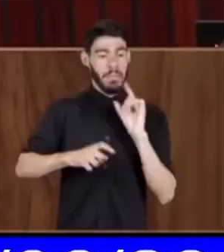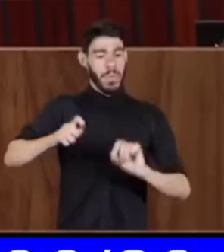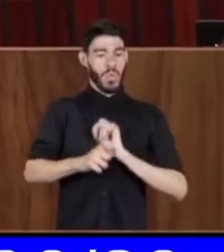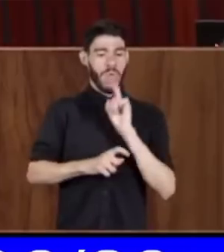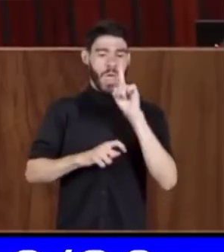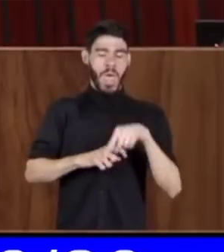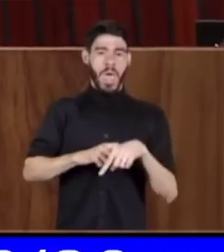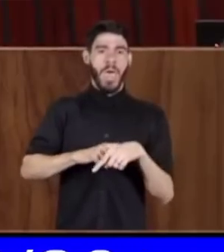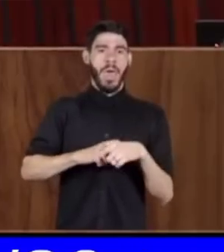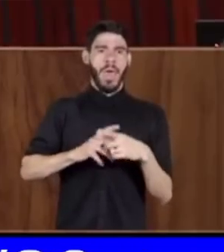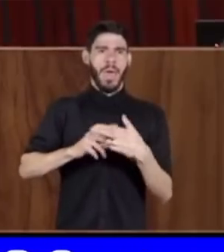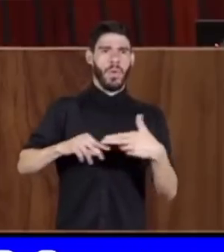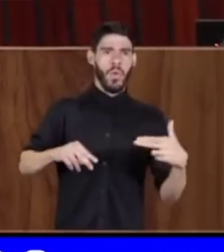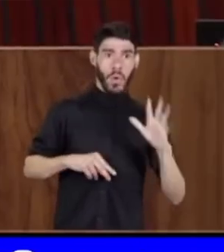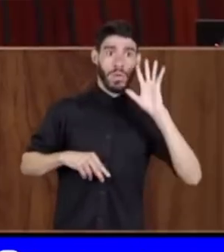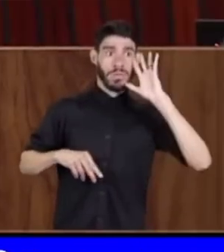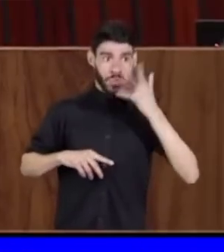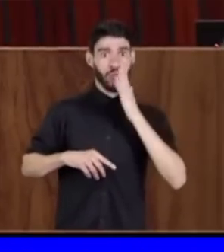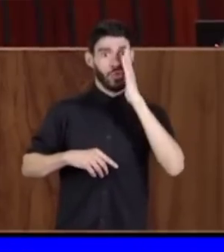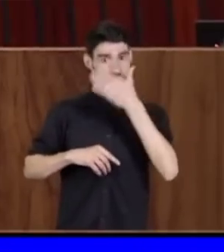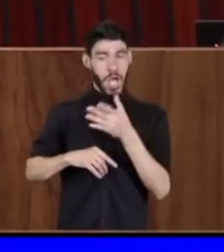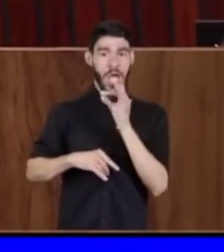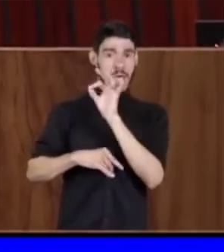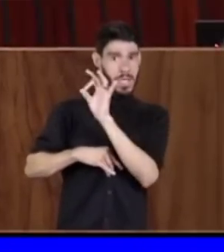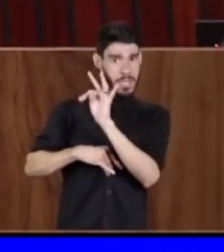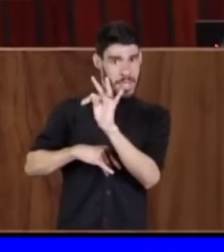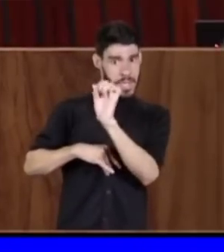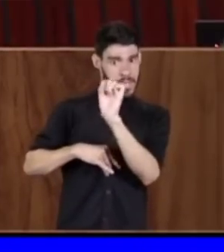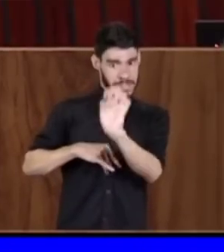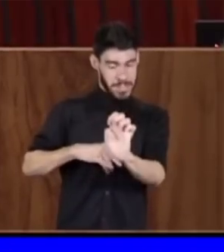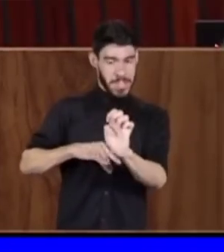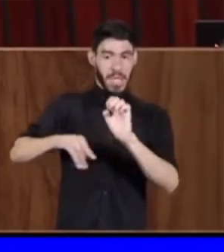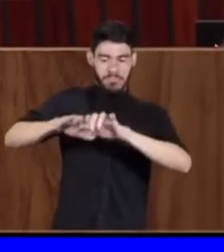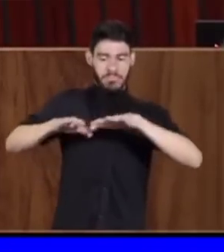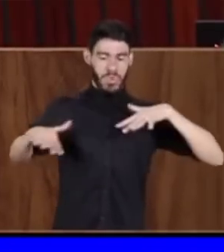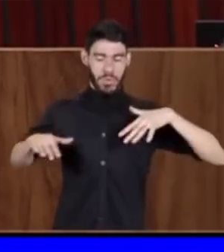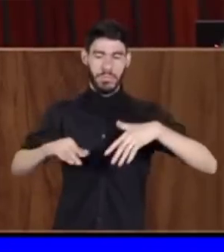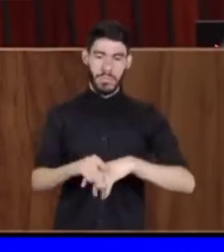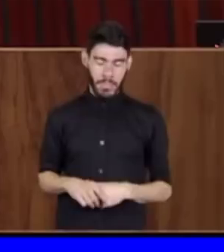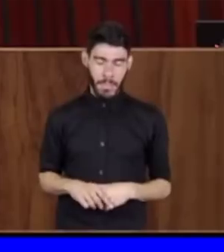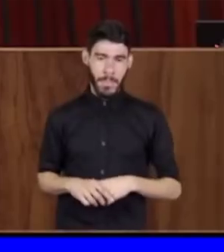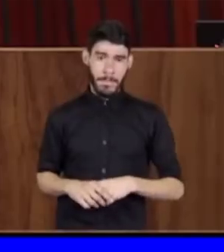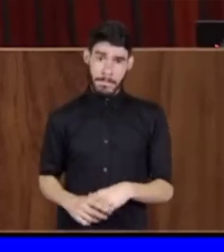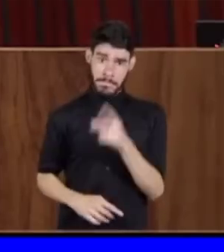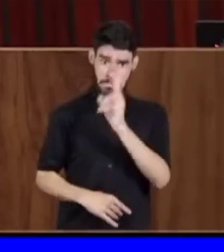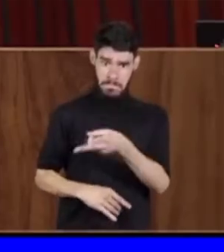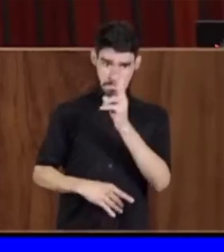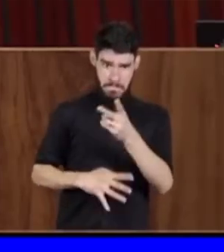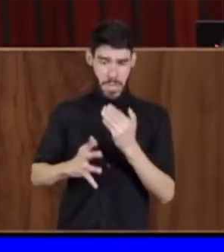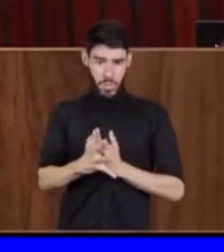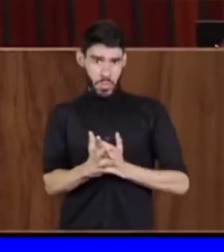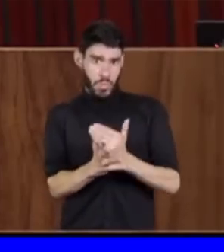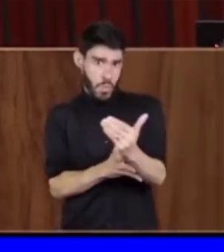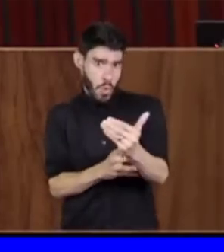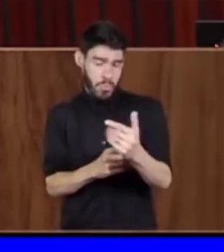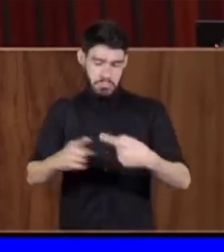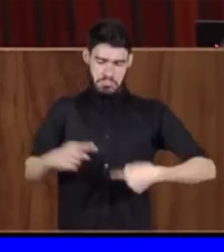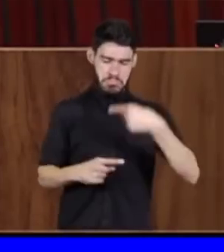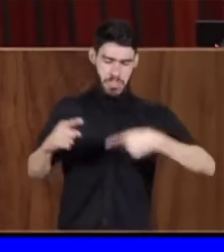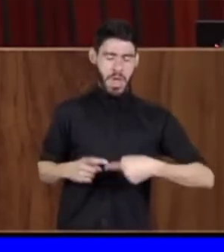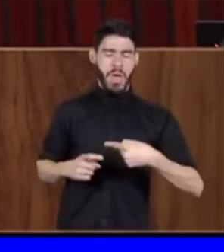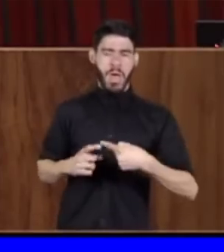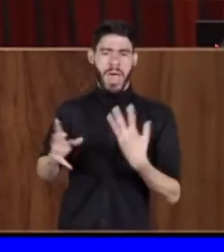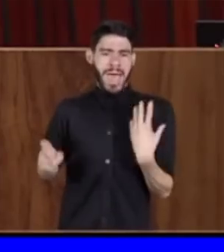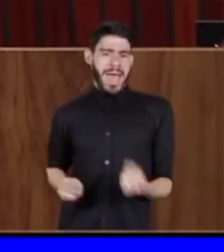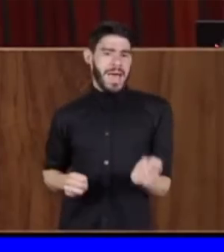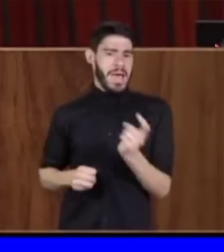de questões já decididas pelo TSE em plenário. Ainda em sede preliminar, rejeito a